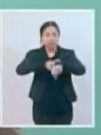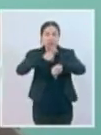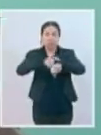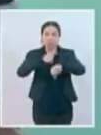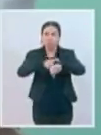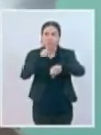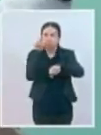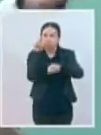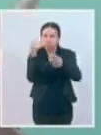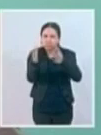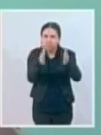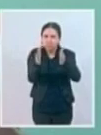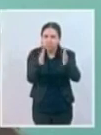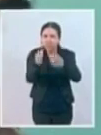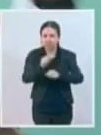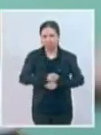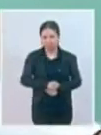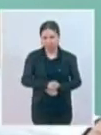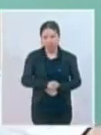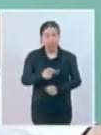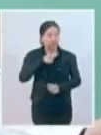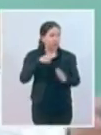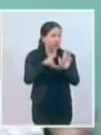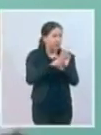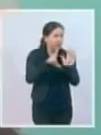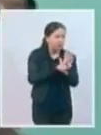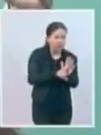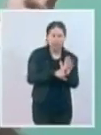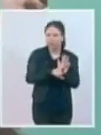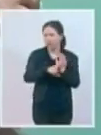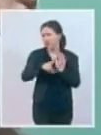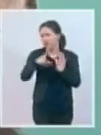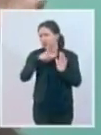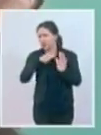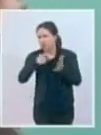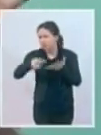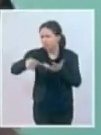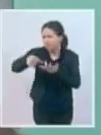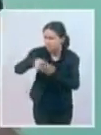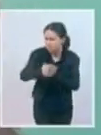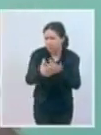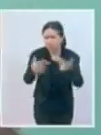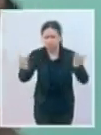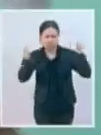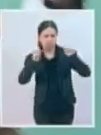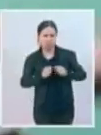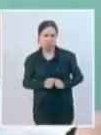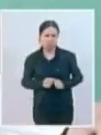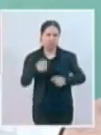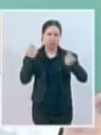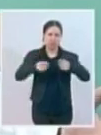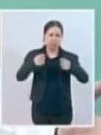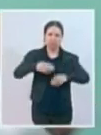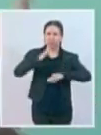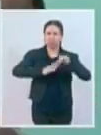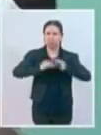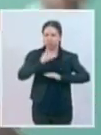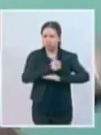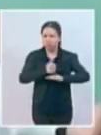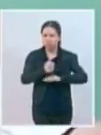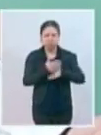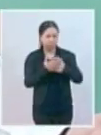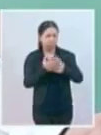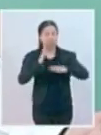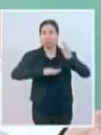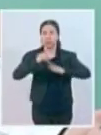Então, existem muitas peculiaridades, muitas leis inerentes à situação e precisam ser trabalhadas, praticadas,